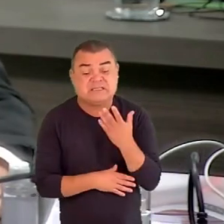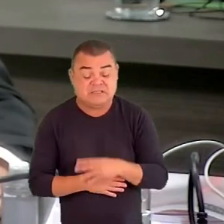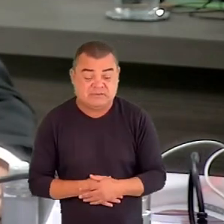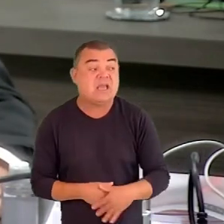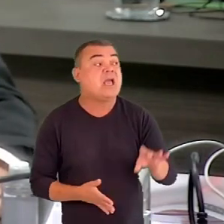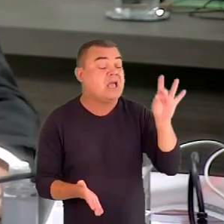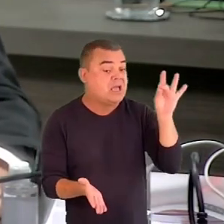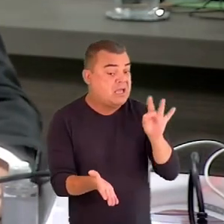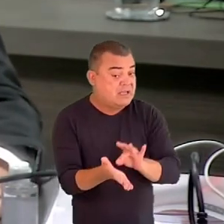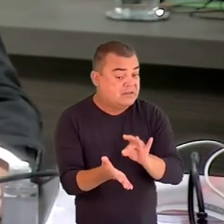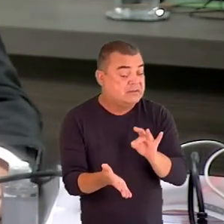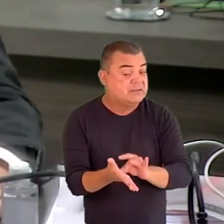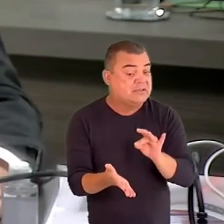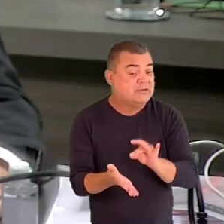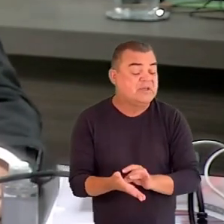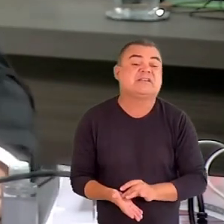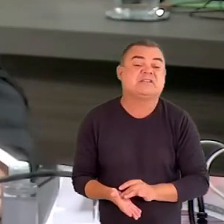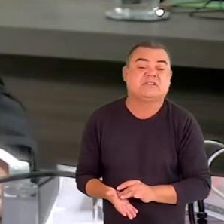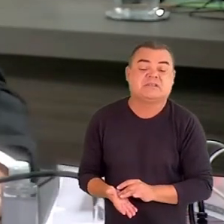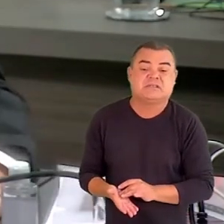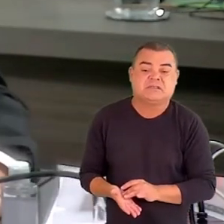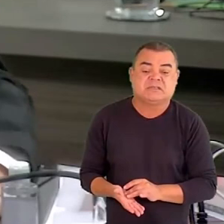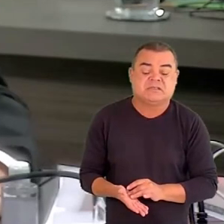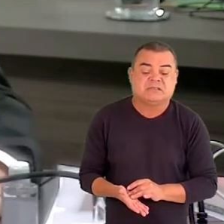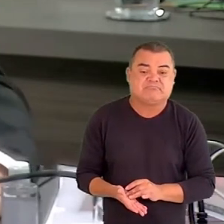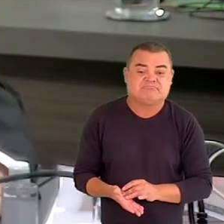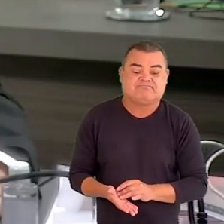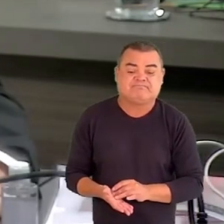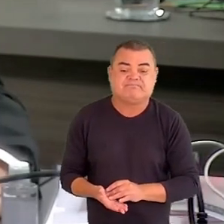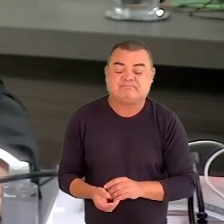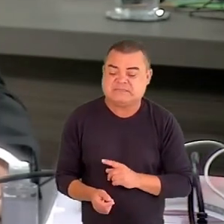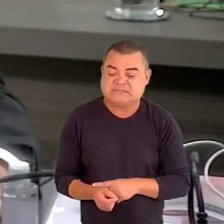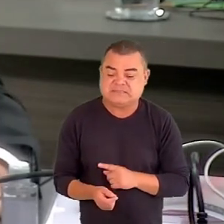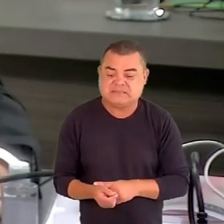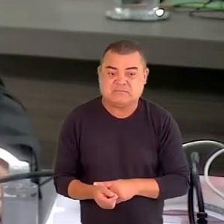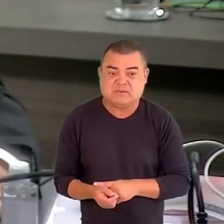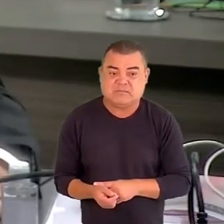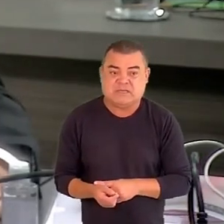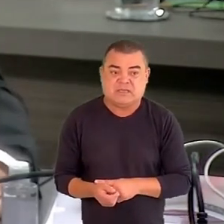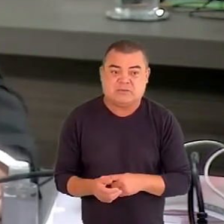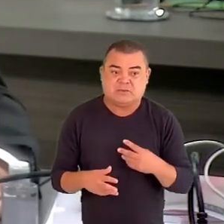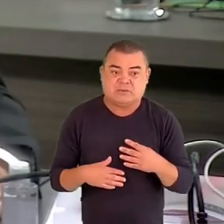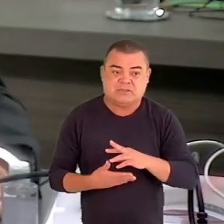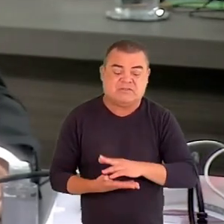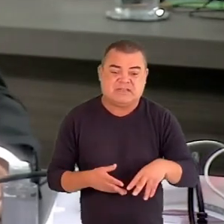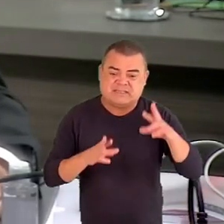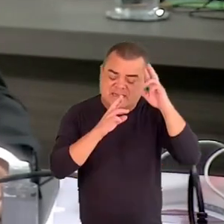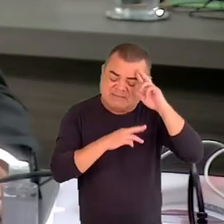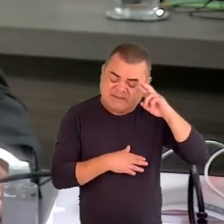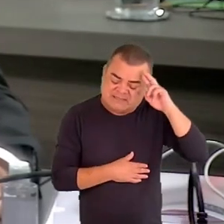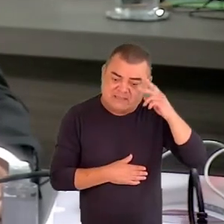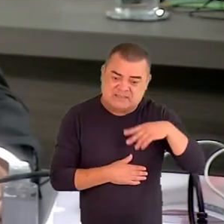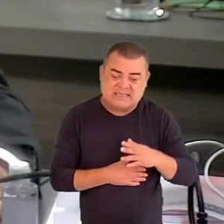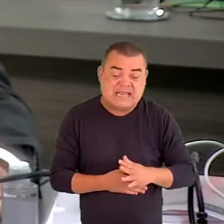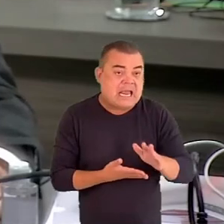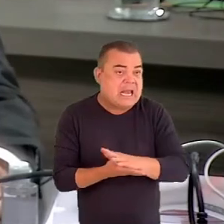Realmente, o instante que se vive é um instante de muitas reflexões. Nada justifica esse tipo de